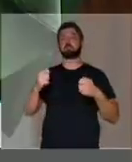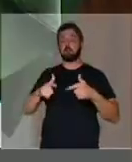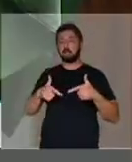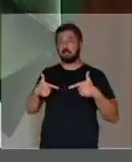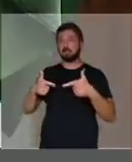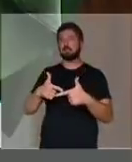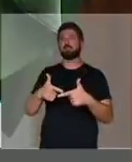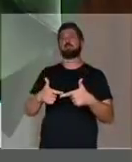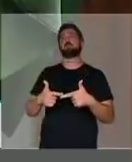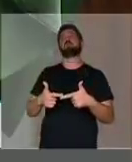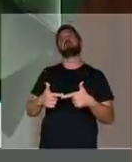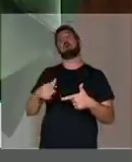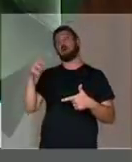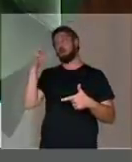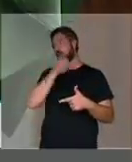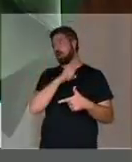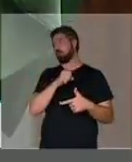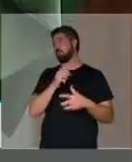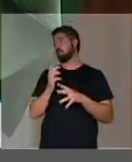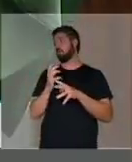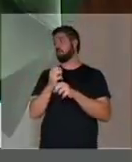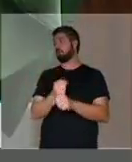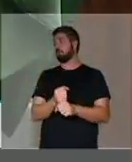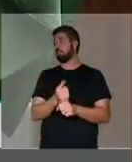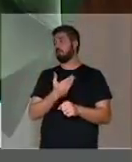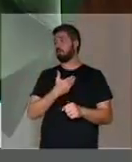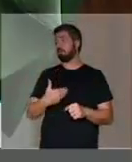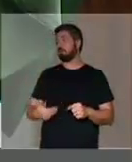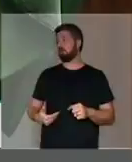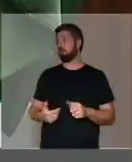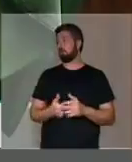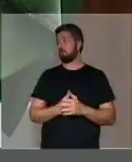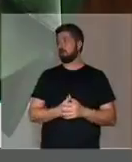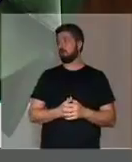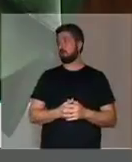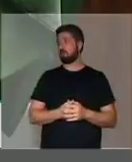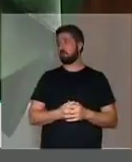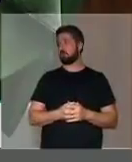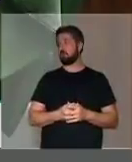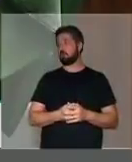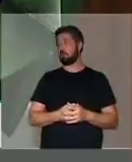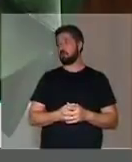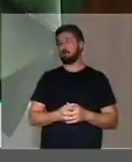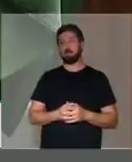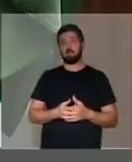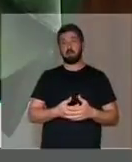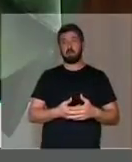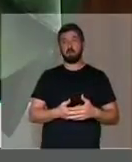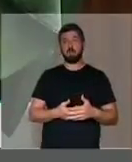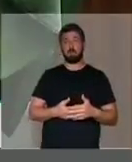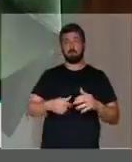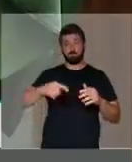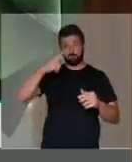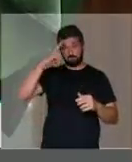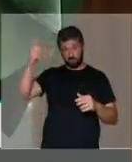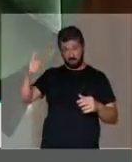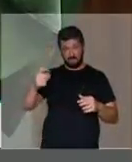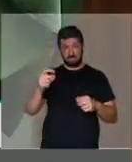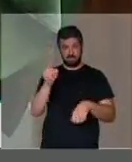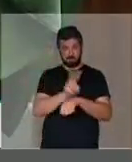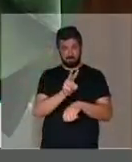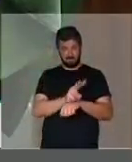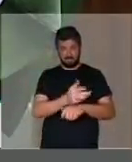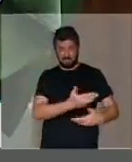mais intensa e o resgate da ordem pública. A violência não poupa bebês, não poupa